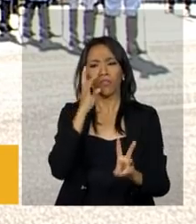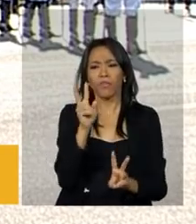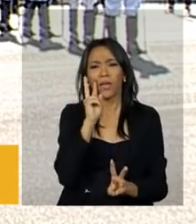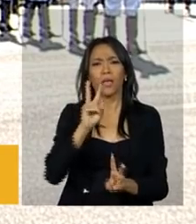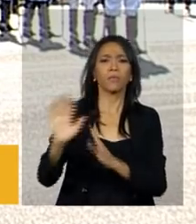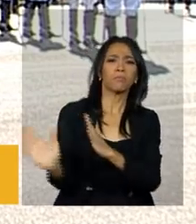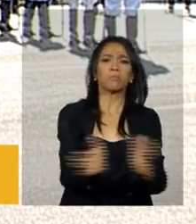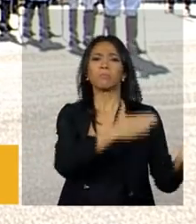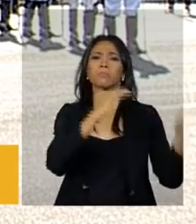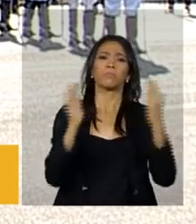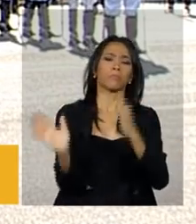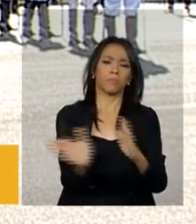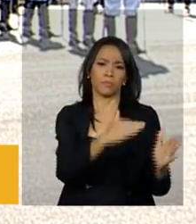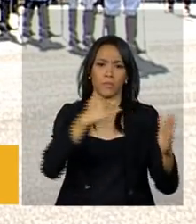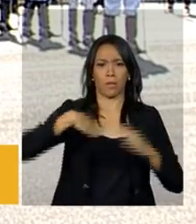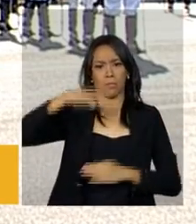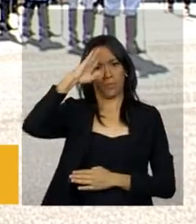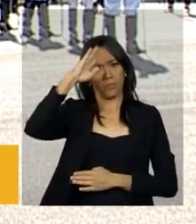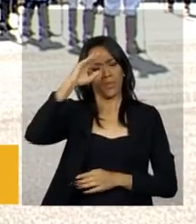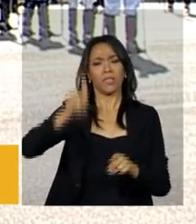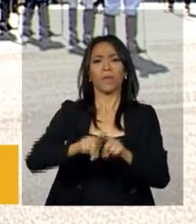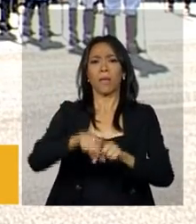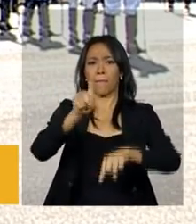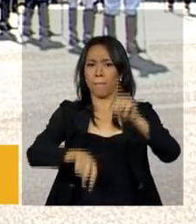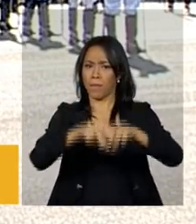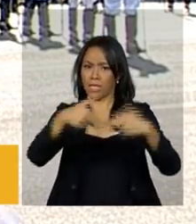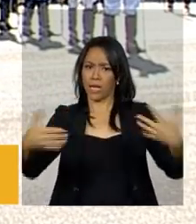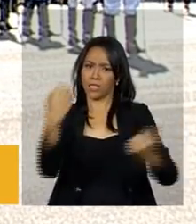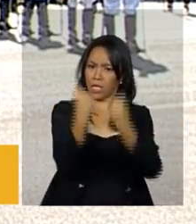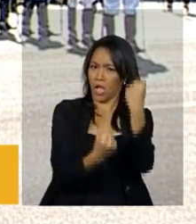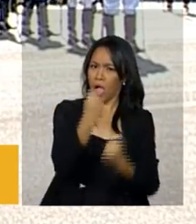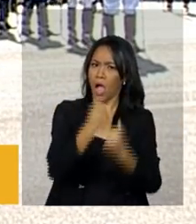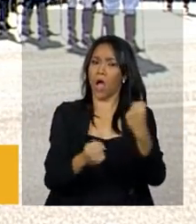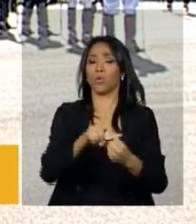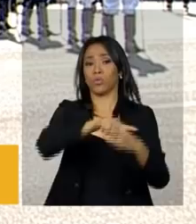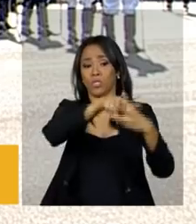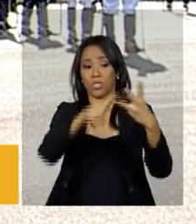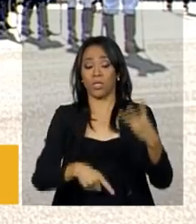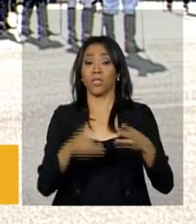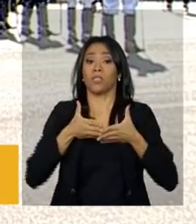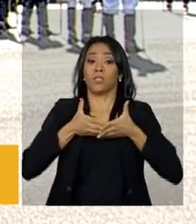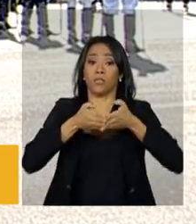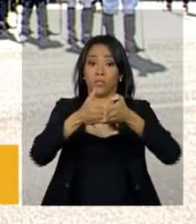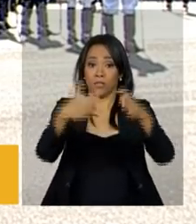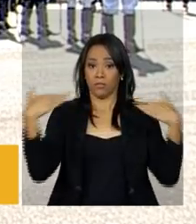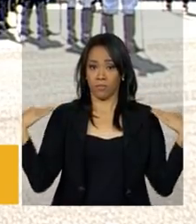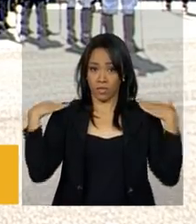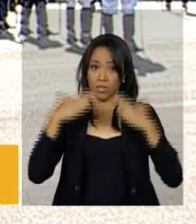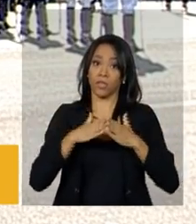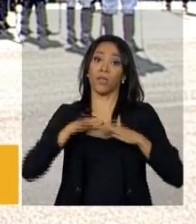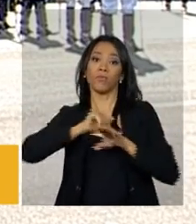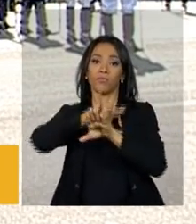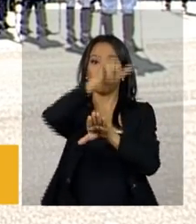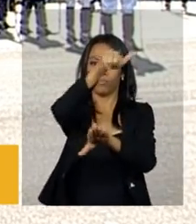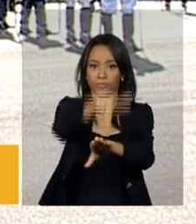militares, além da apresentação de equipamentos das três forças, Marinha, Exército e Aeronáutica, aqui